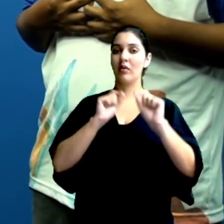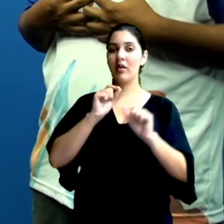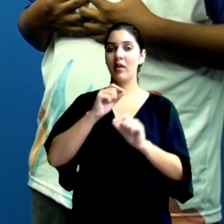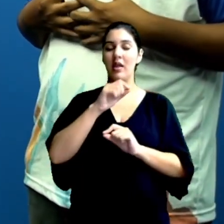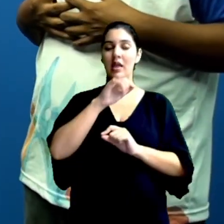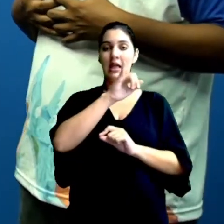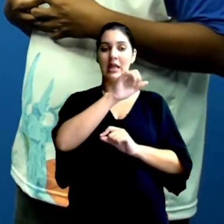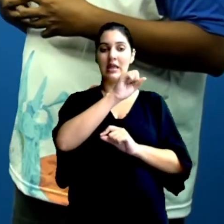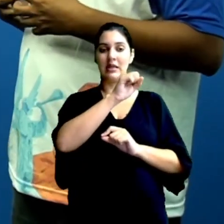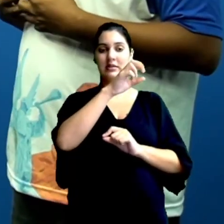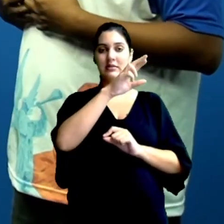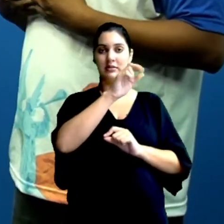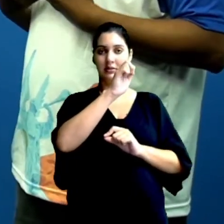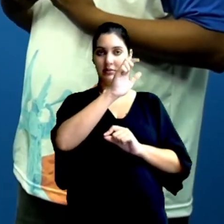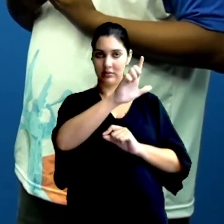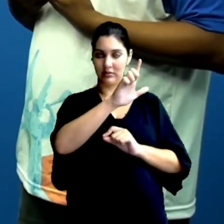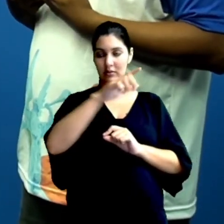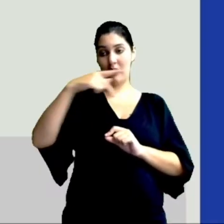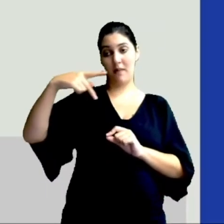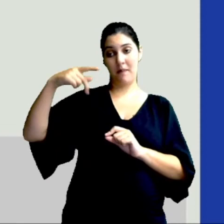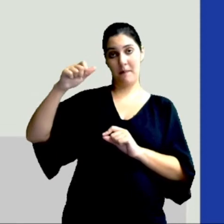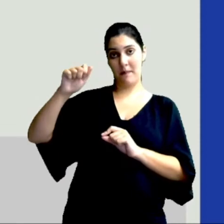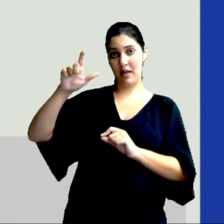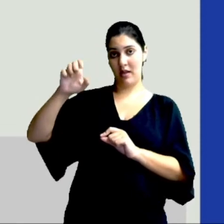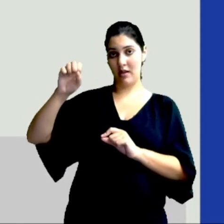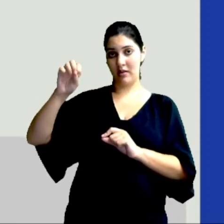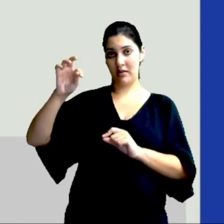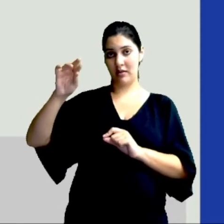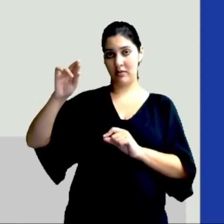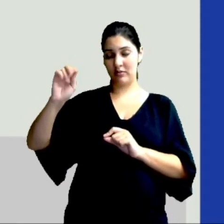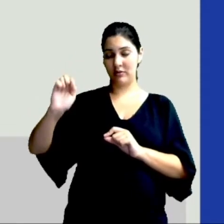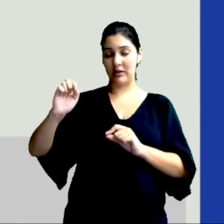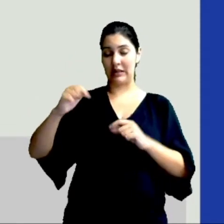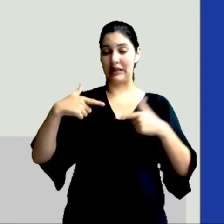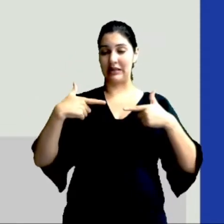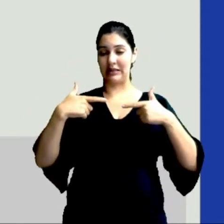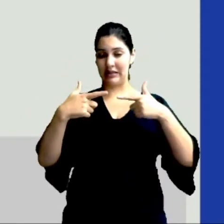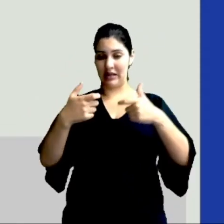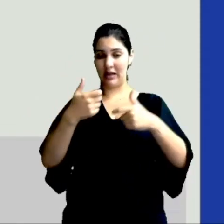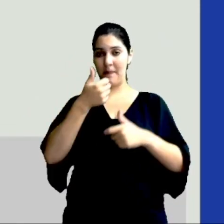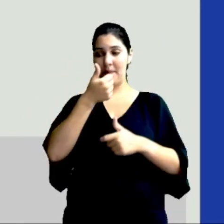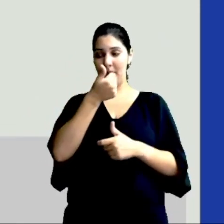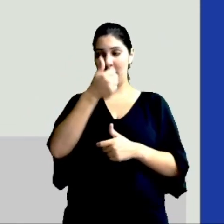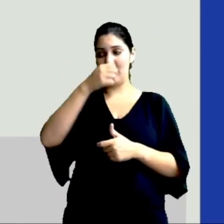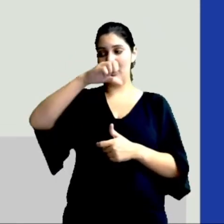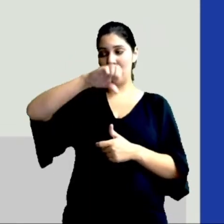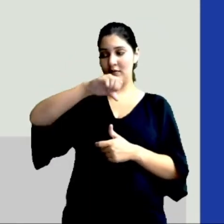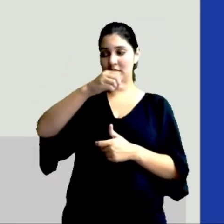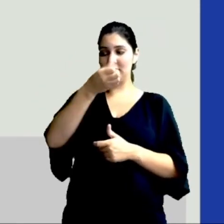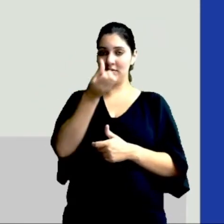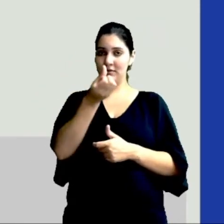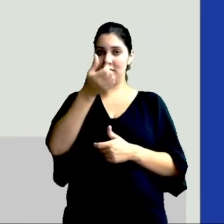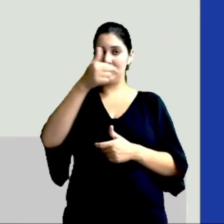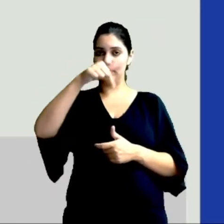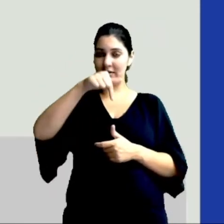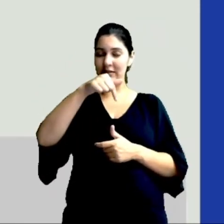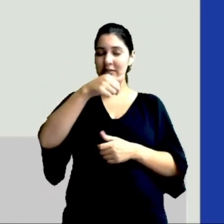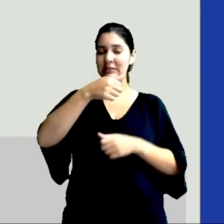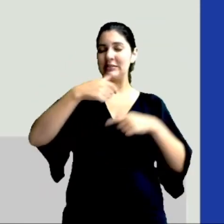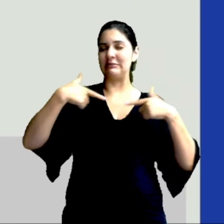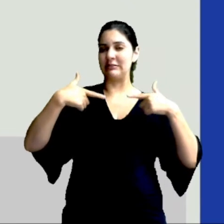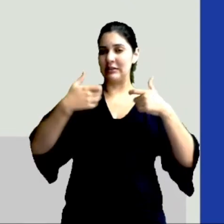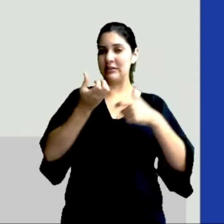e Palestina, né? Que na guerra de 1967, né, que é a Guerra dos 6 Dias, entre árabes e